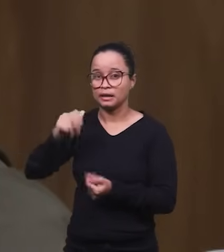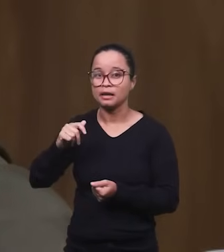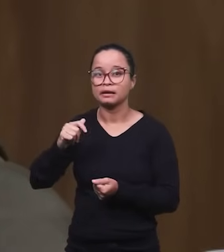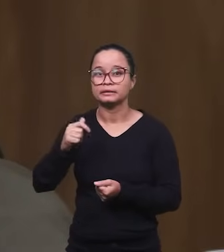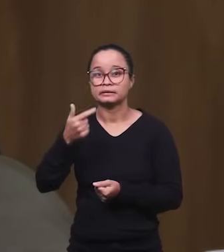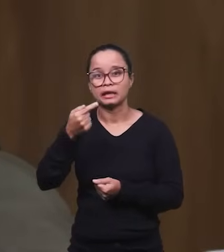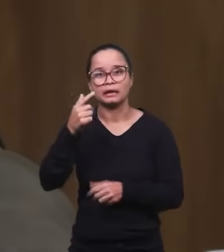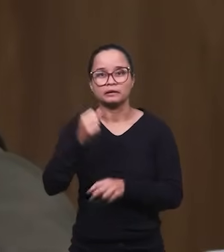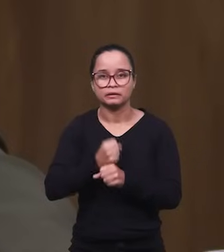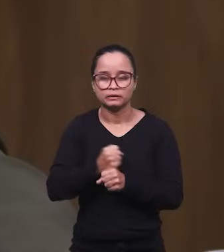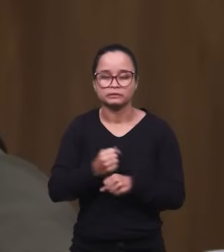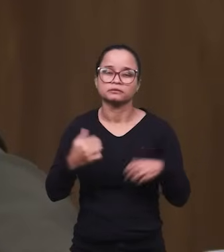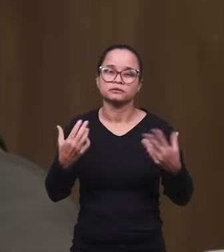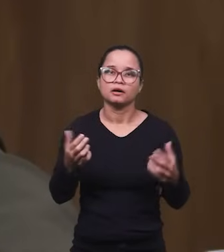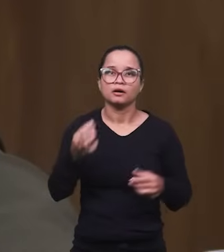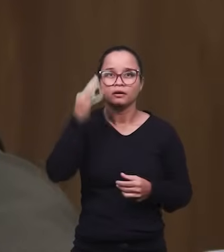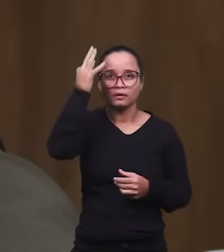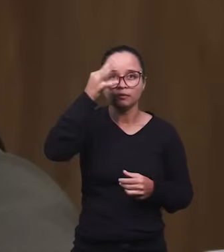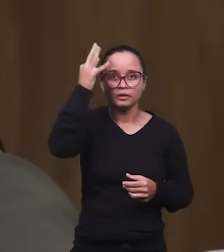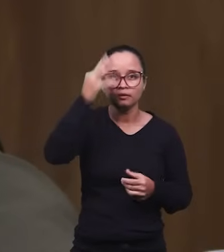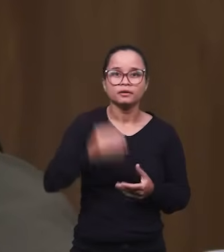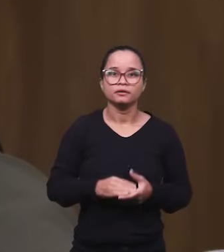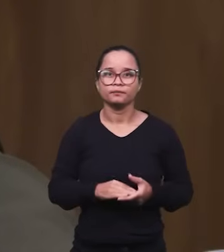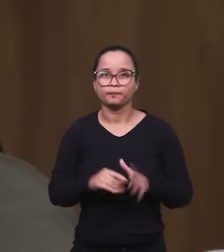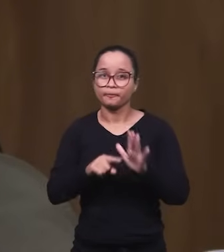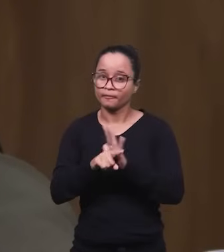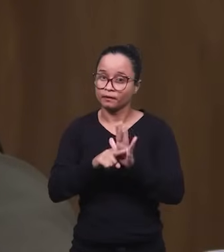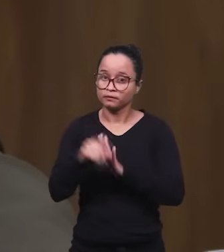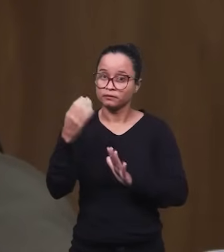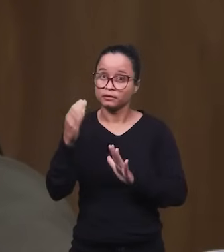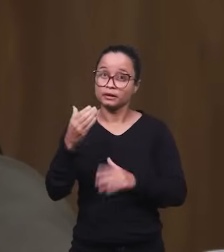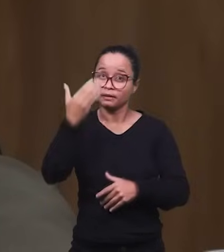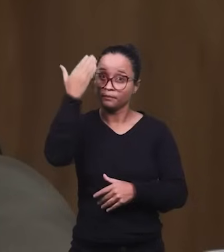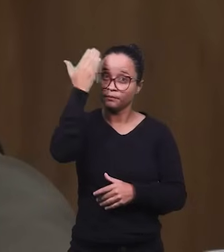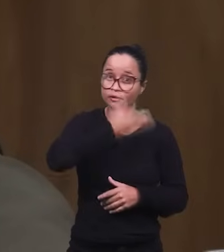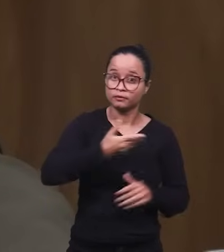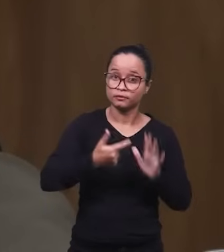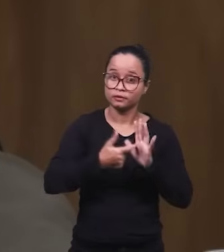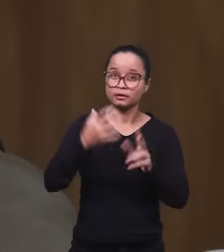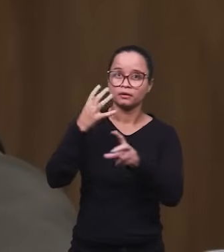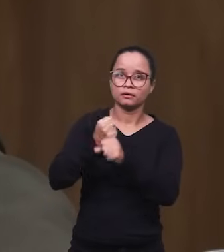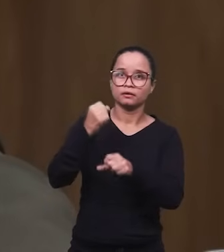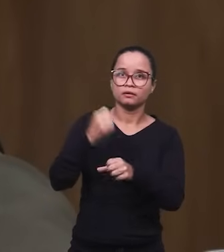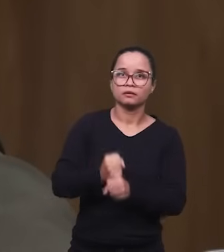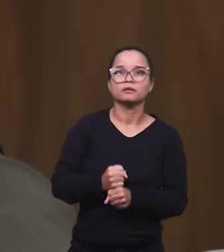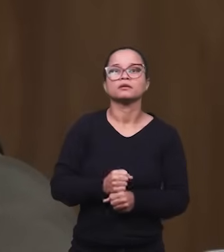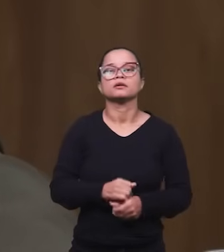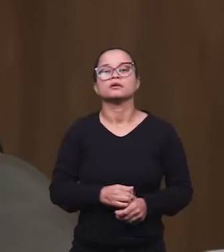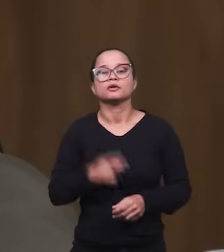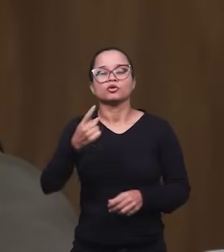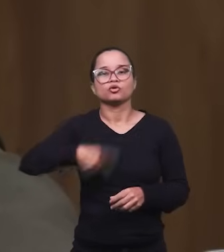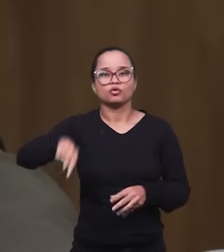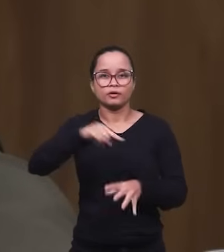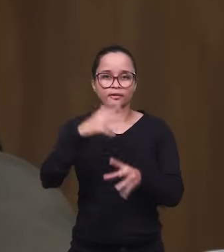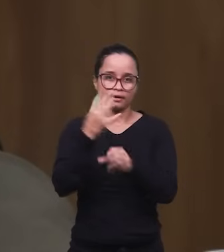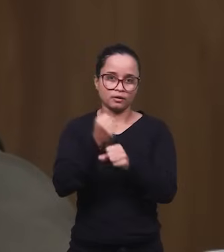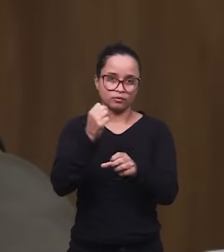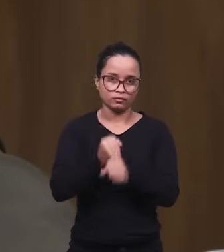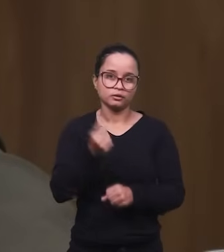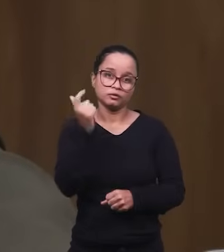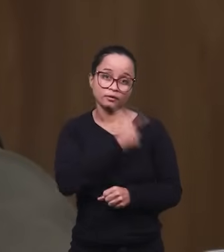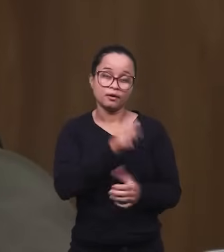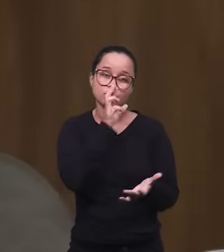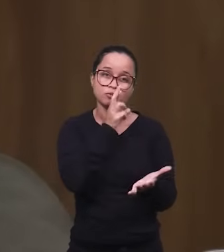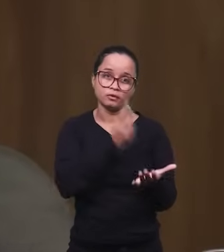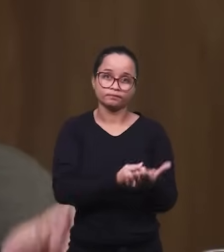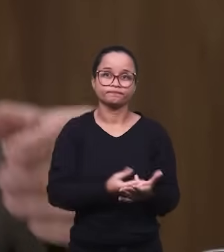anos. Isso é uma teoria científica que é comprovada de forma calcular, né? Uhum. A gente calcula e chega nesses